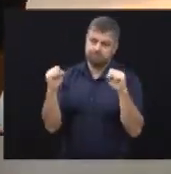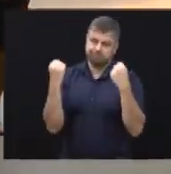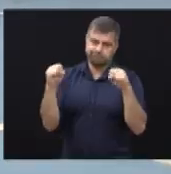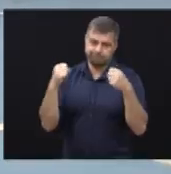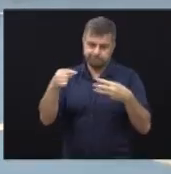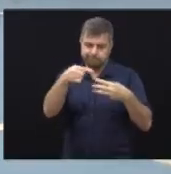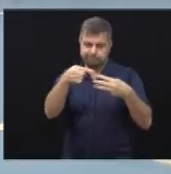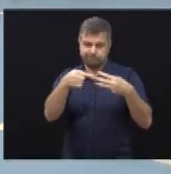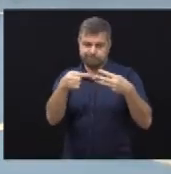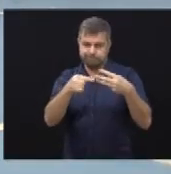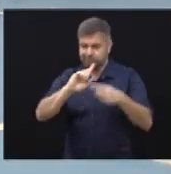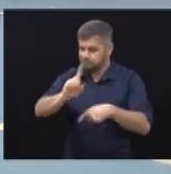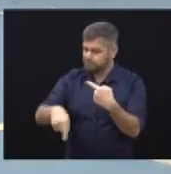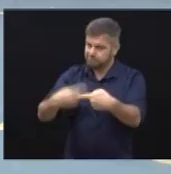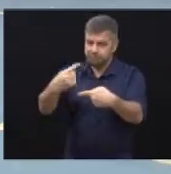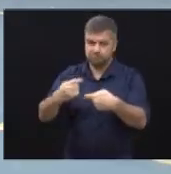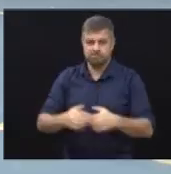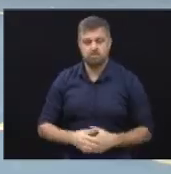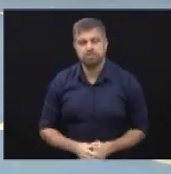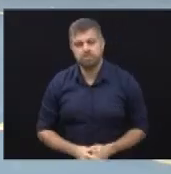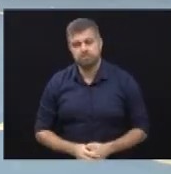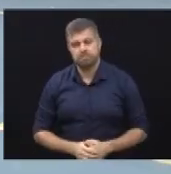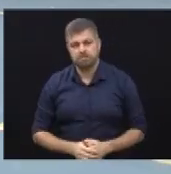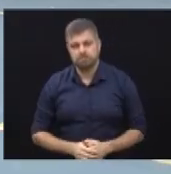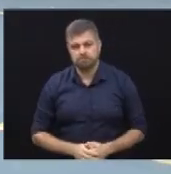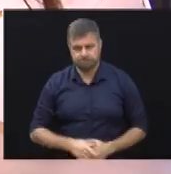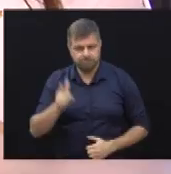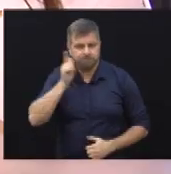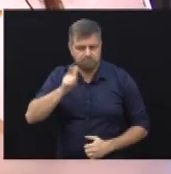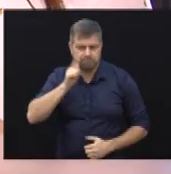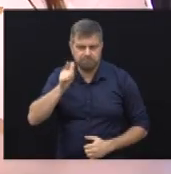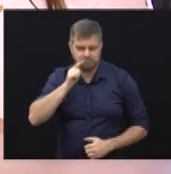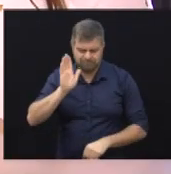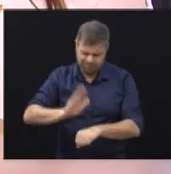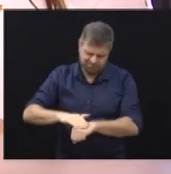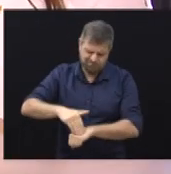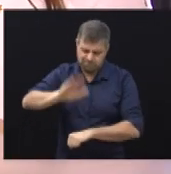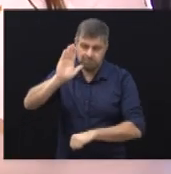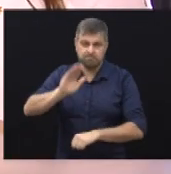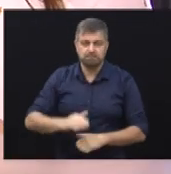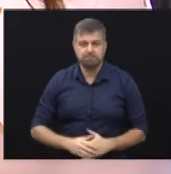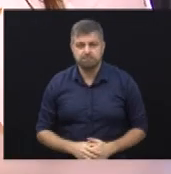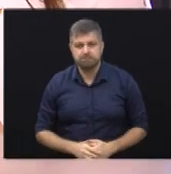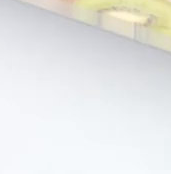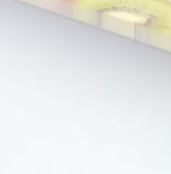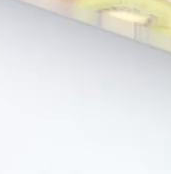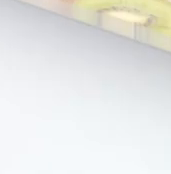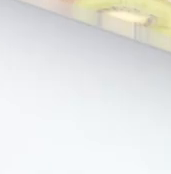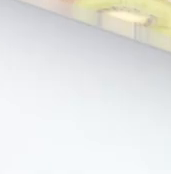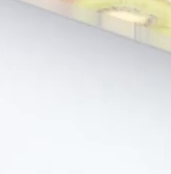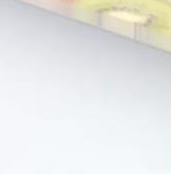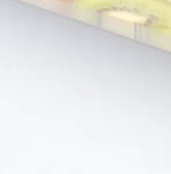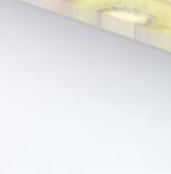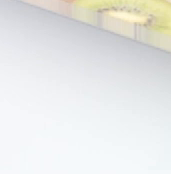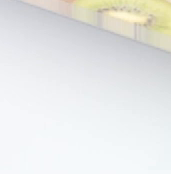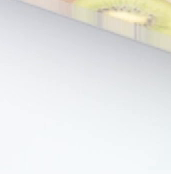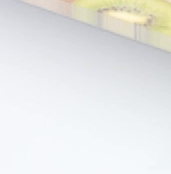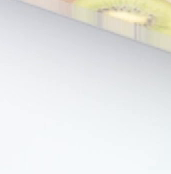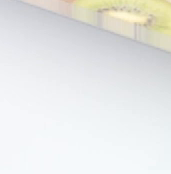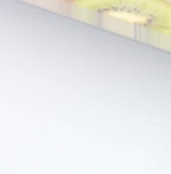é fundamental. A gente vai ter uma potencialização ainda maior de um resultado, né, satisfatório.